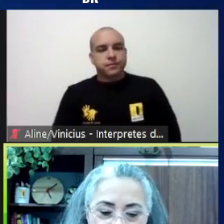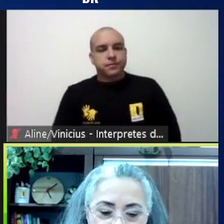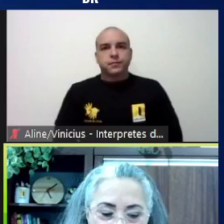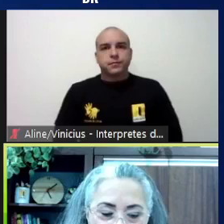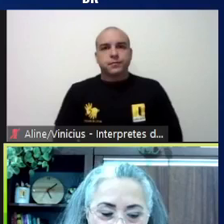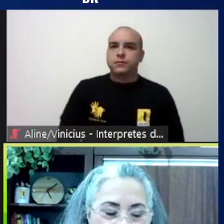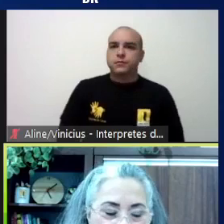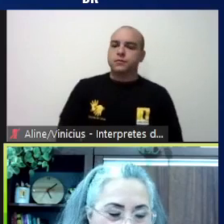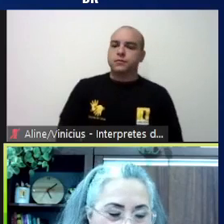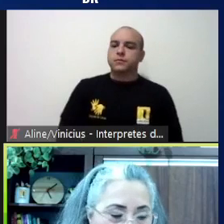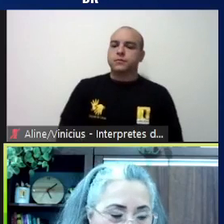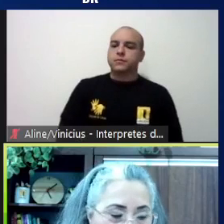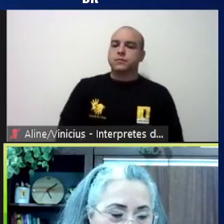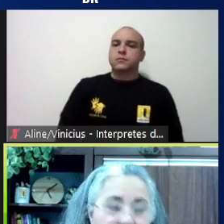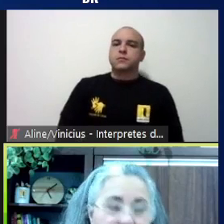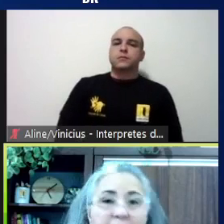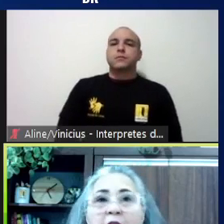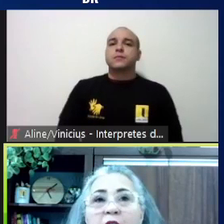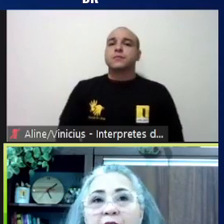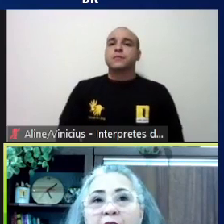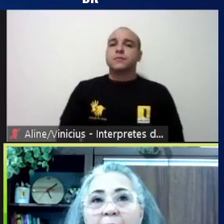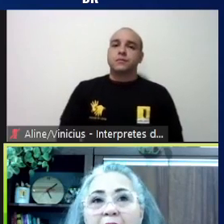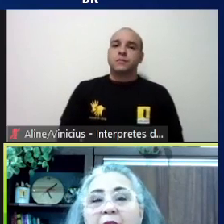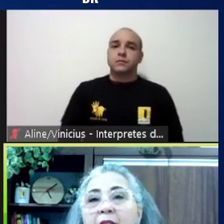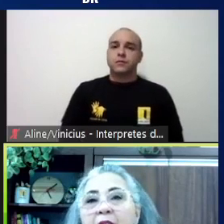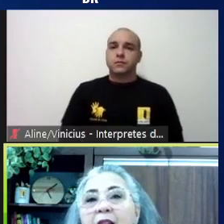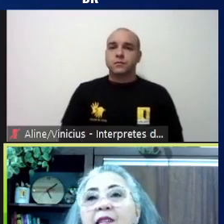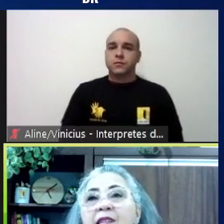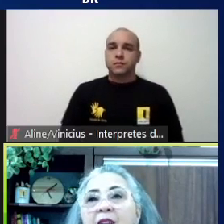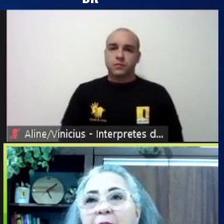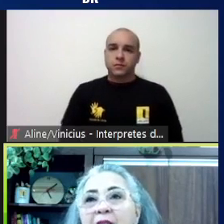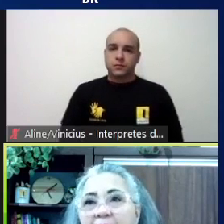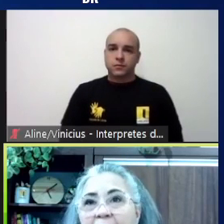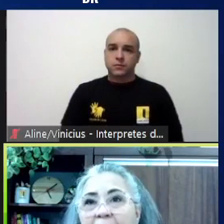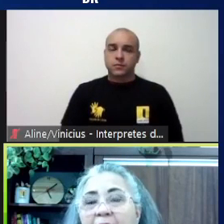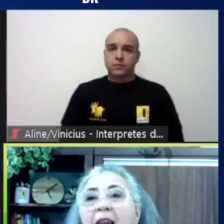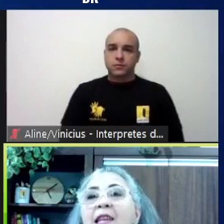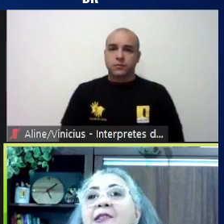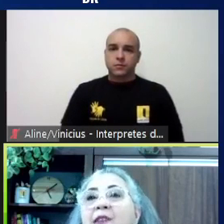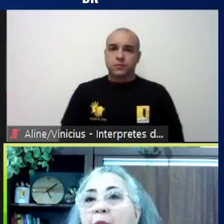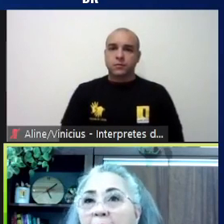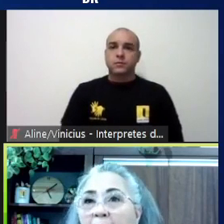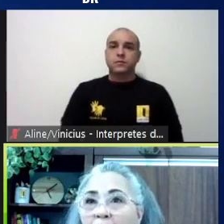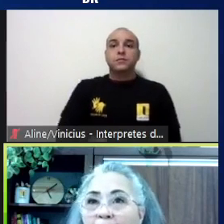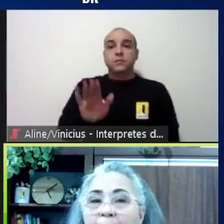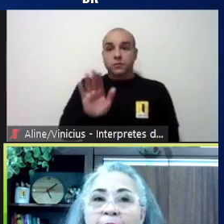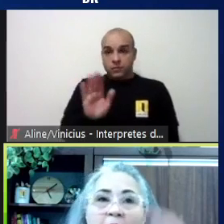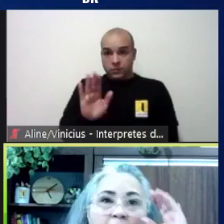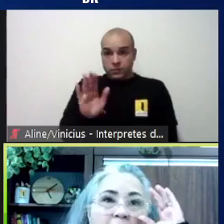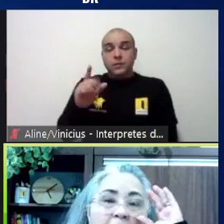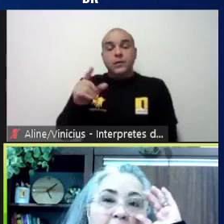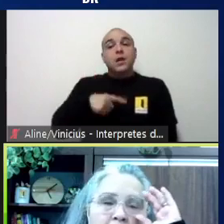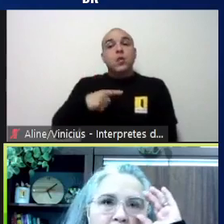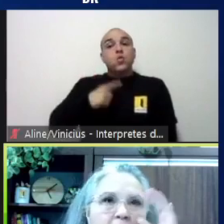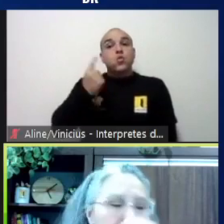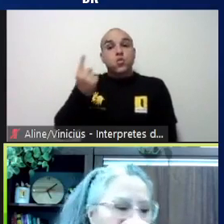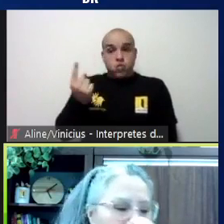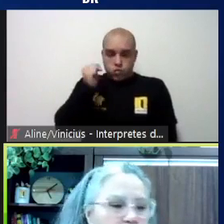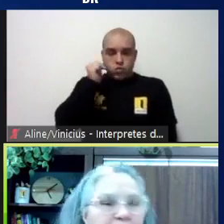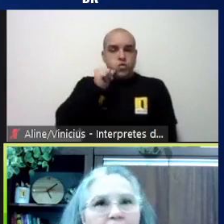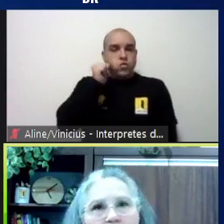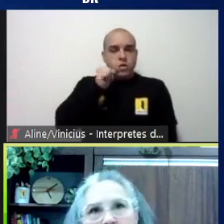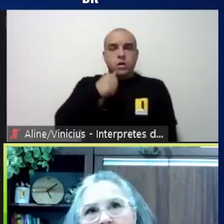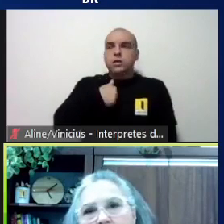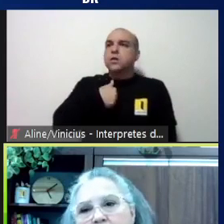esquecer aqui, que eu falei de tantas pessoas, não falei da nossa amada Elisane Messena, que é aí de São Paulo, é